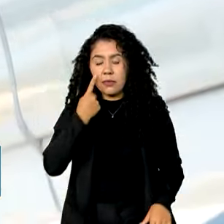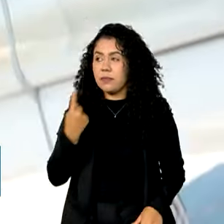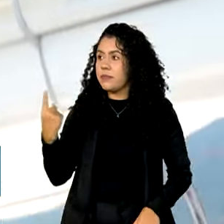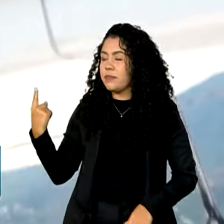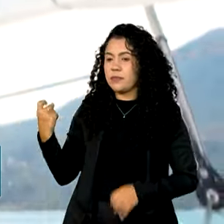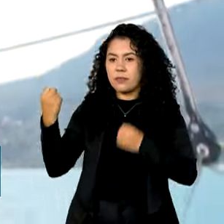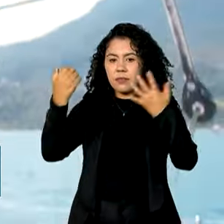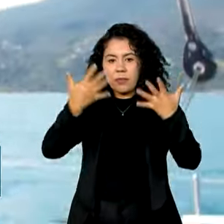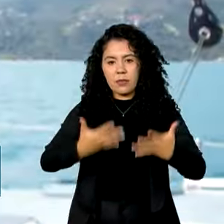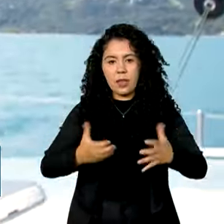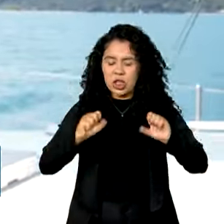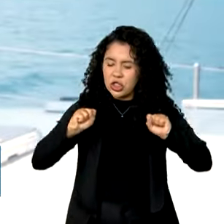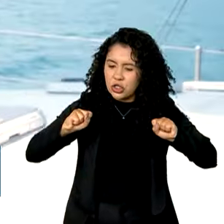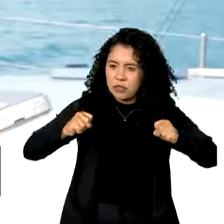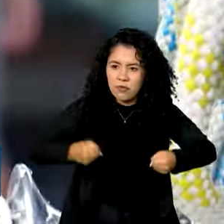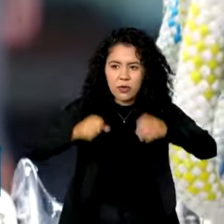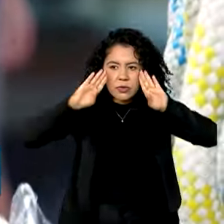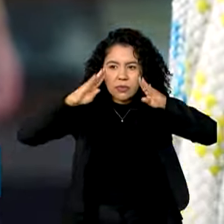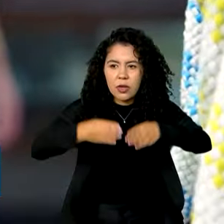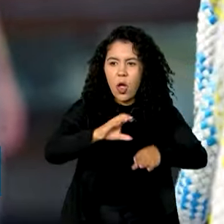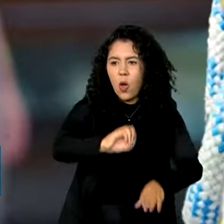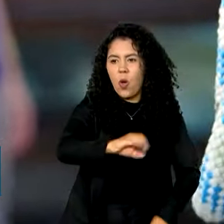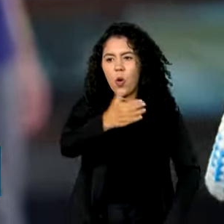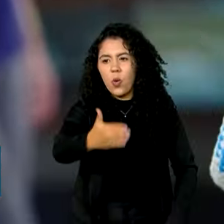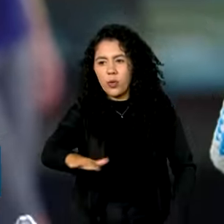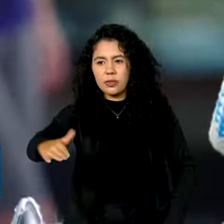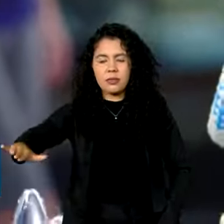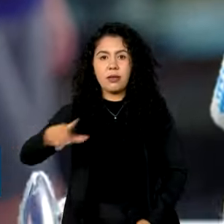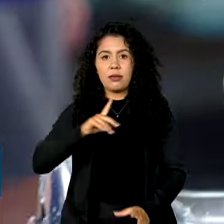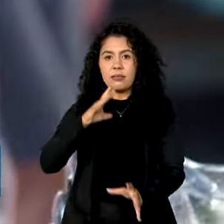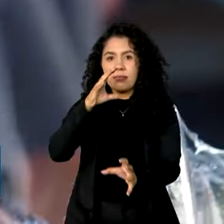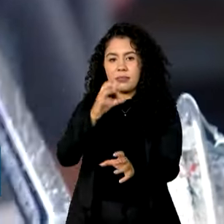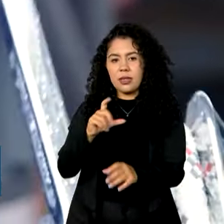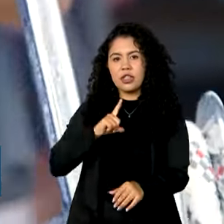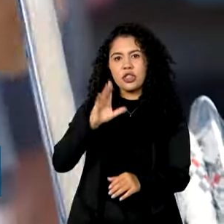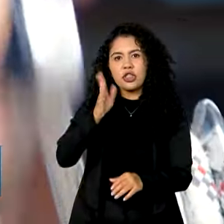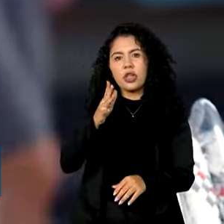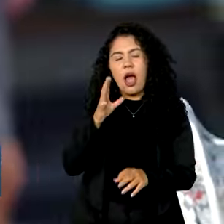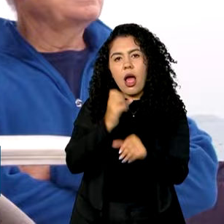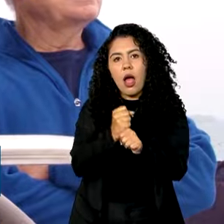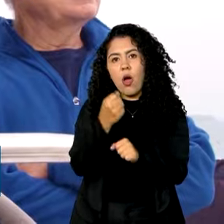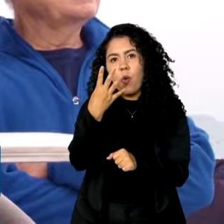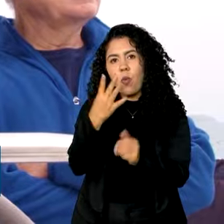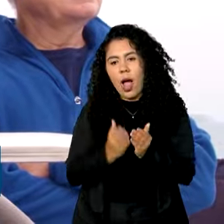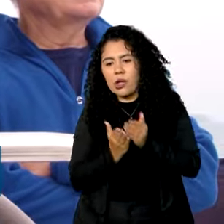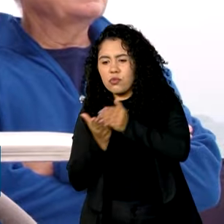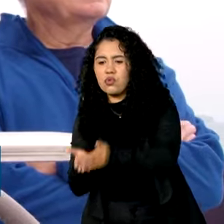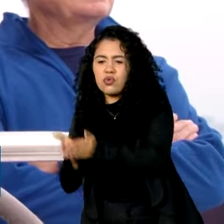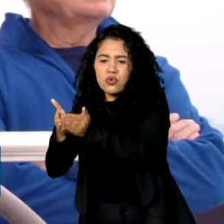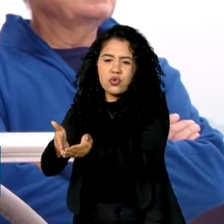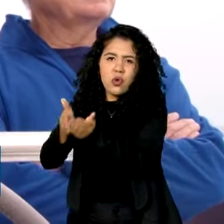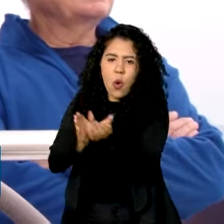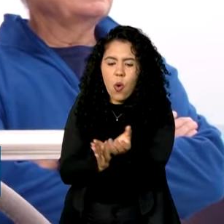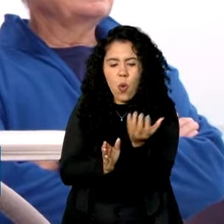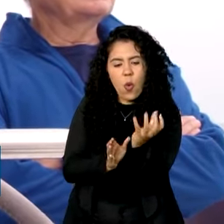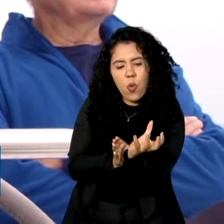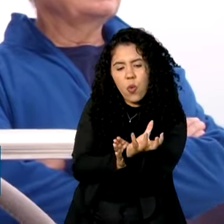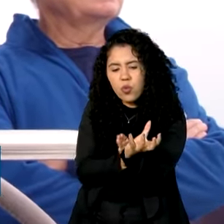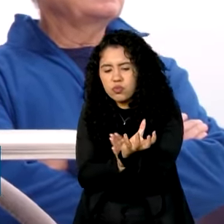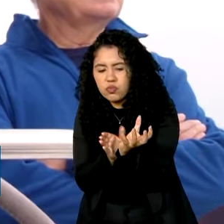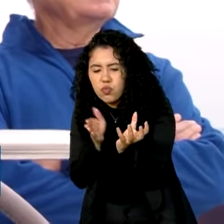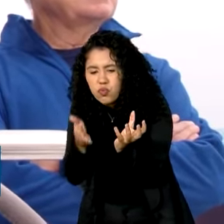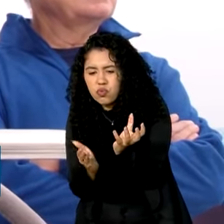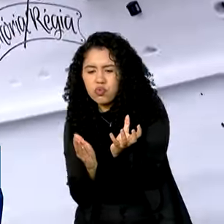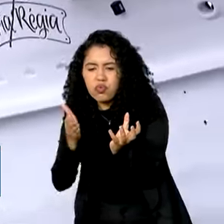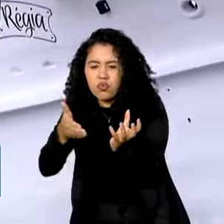uma vida dedicada aos oceanos. Prestes a completar 4 voltas ao redor do mundo, a família Schurmann passou os últimos 2